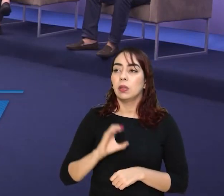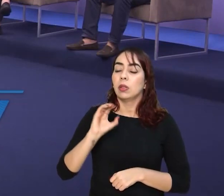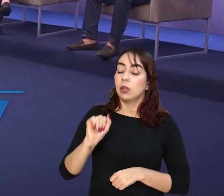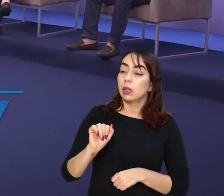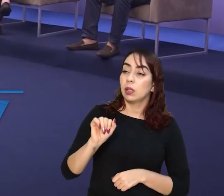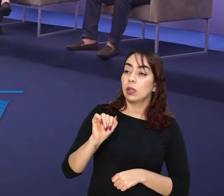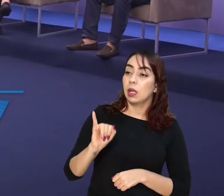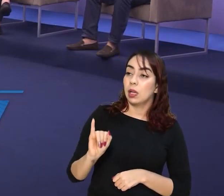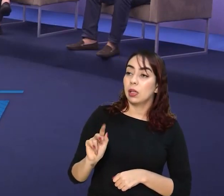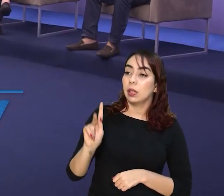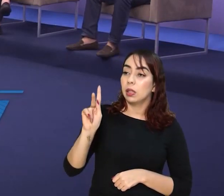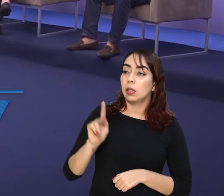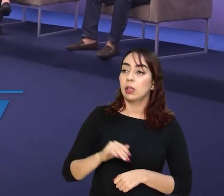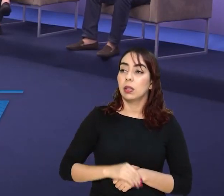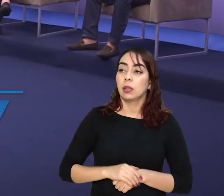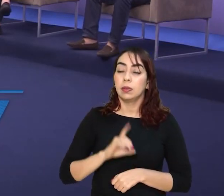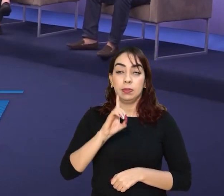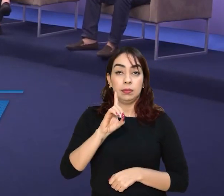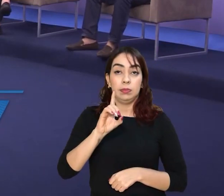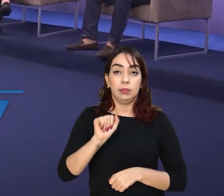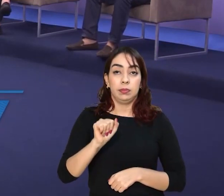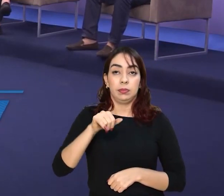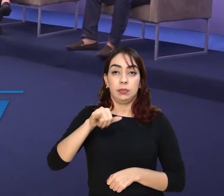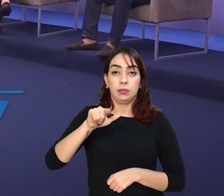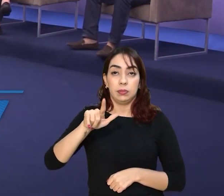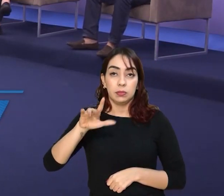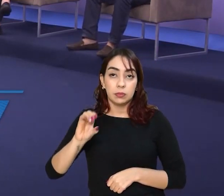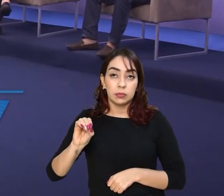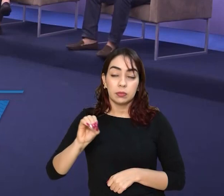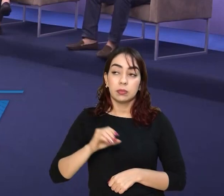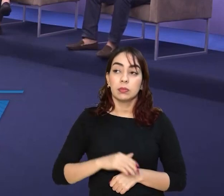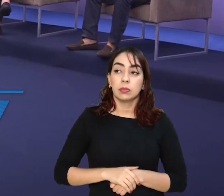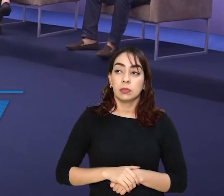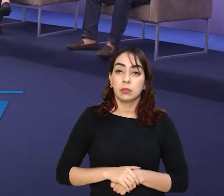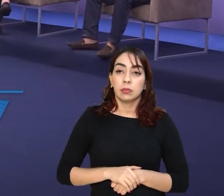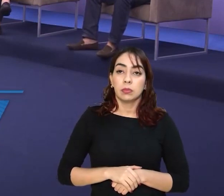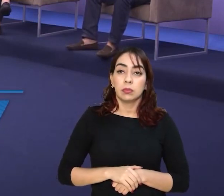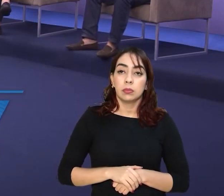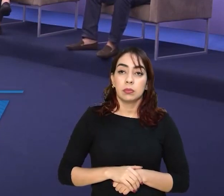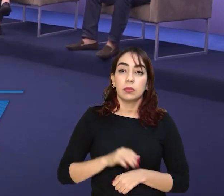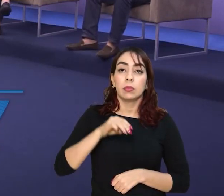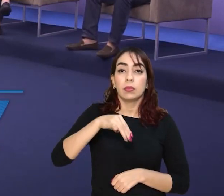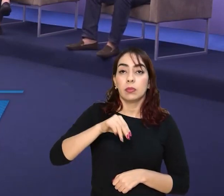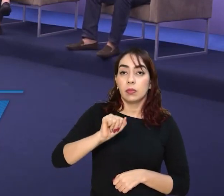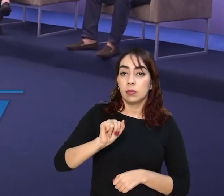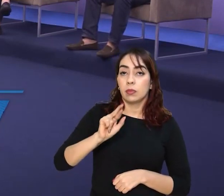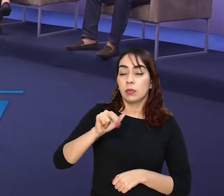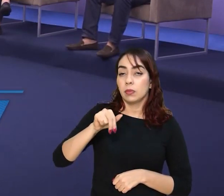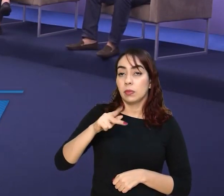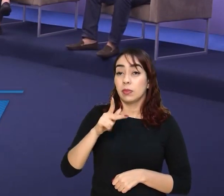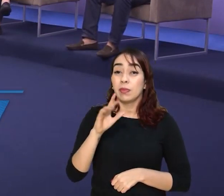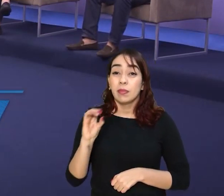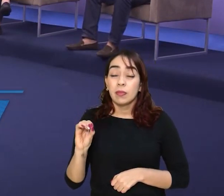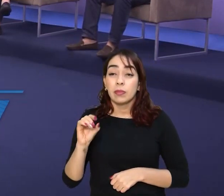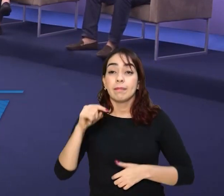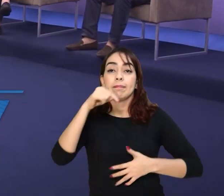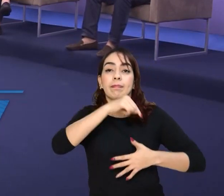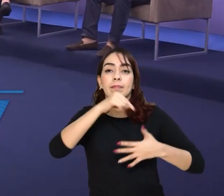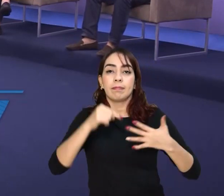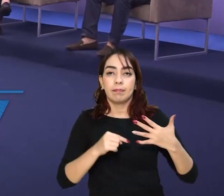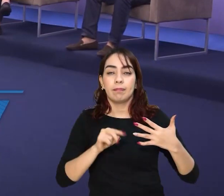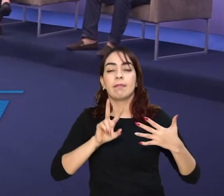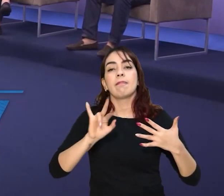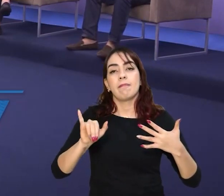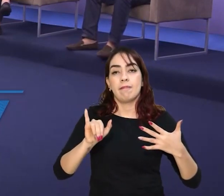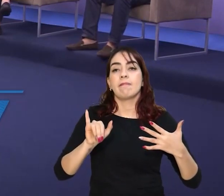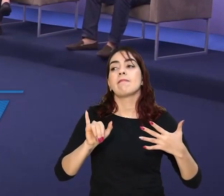É o titular. Danilo Barcelos. Não gosto. Richardson. Sim, titular. O William Maranhão. Agora é todos estarão fora do jogo